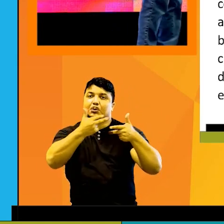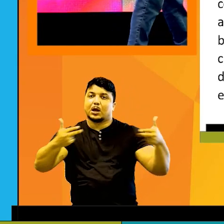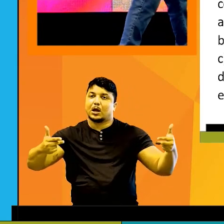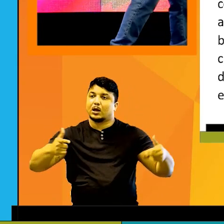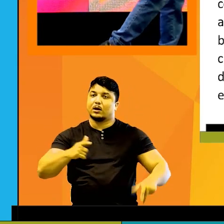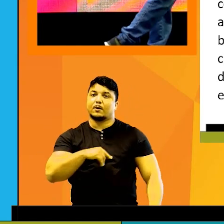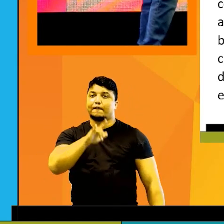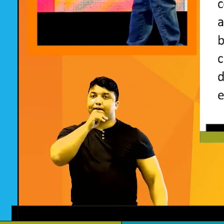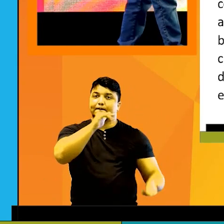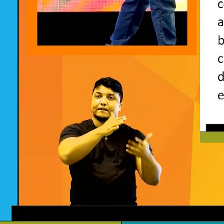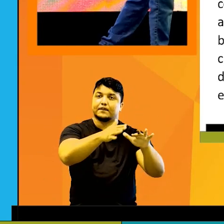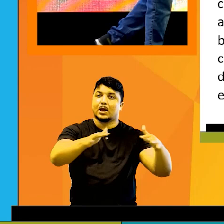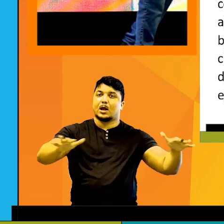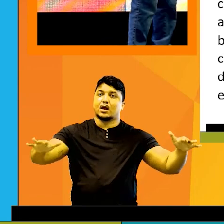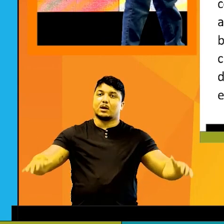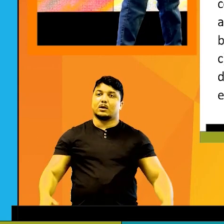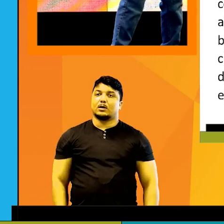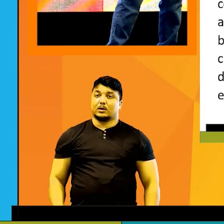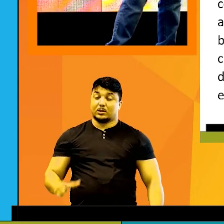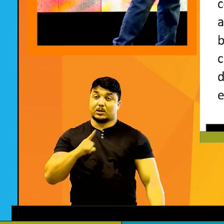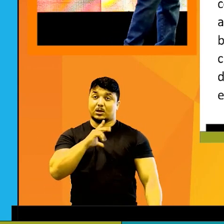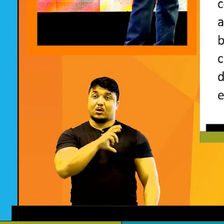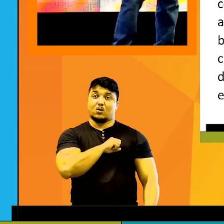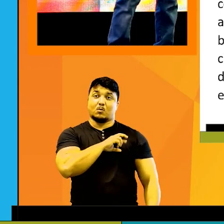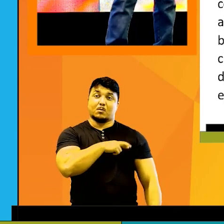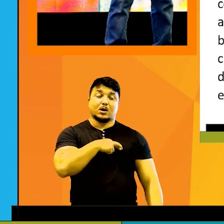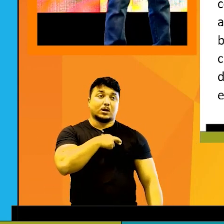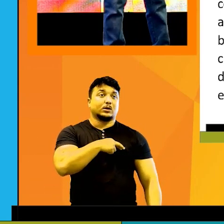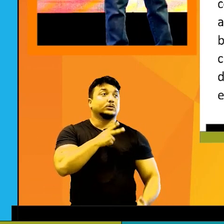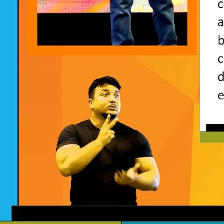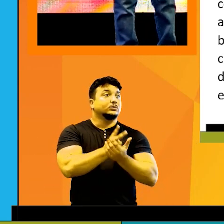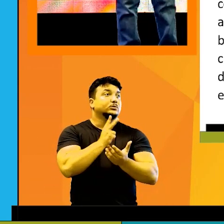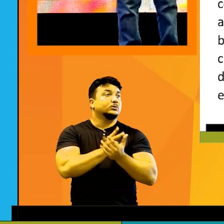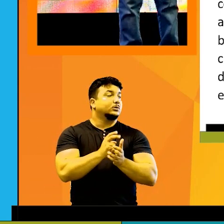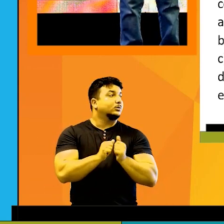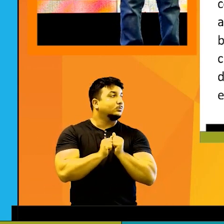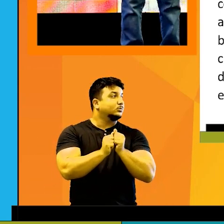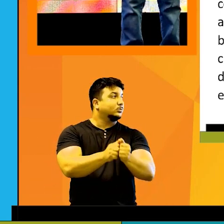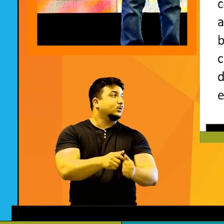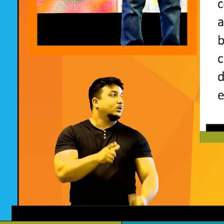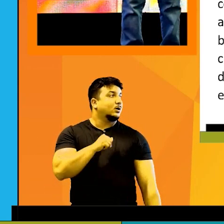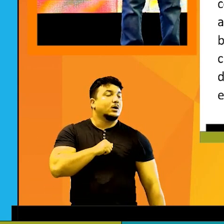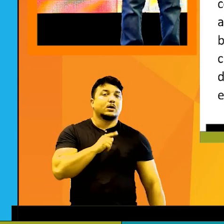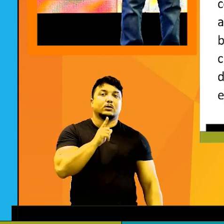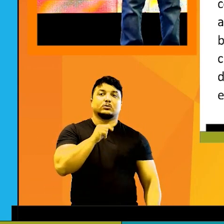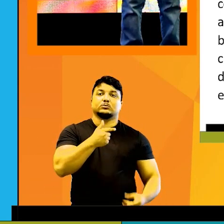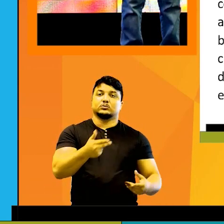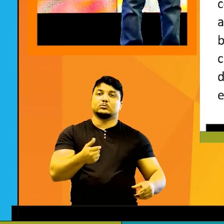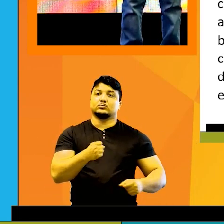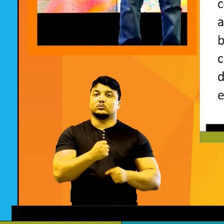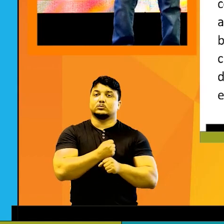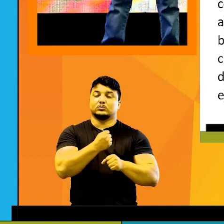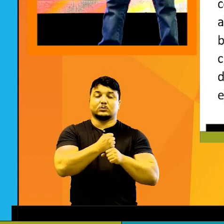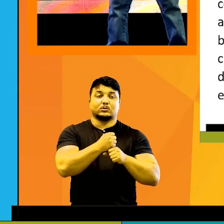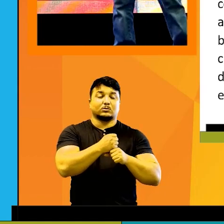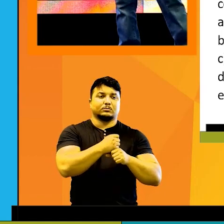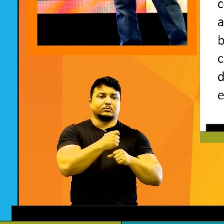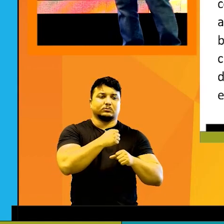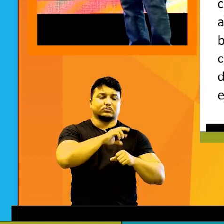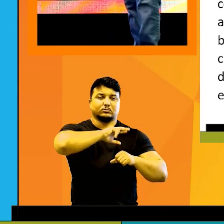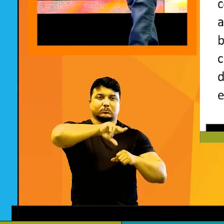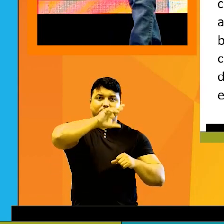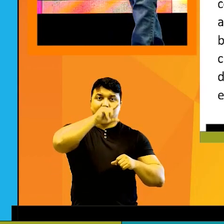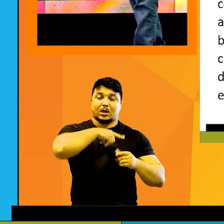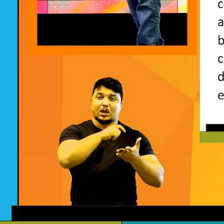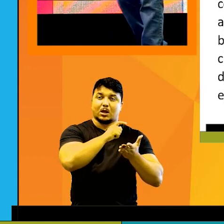o mar. Os românticos estavam sempre escrevendo suas obras românticas,